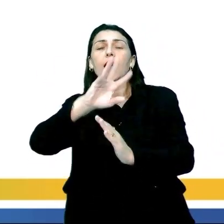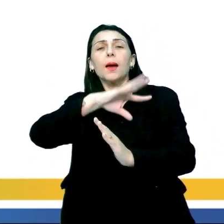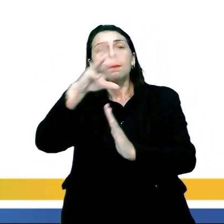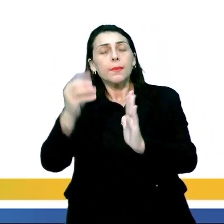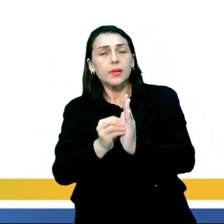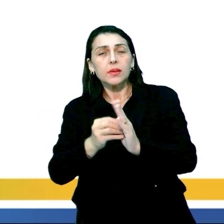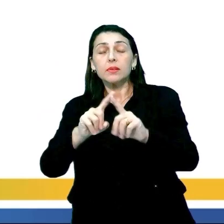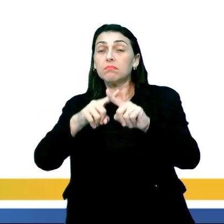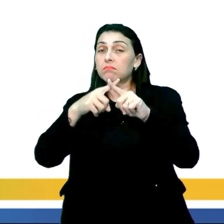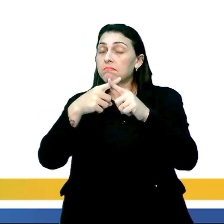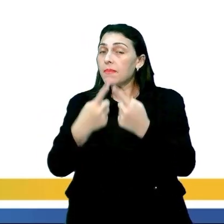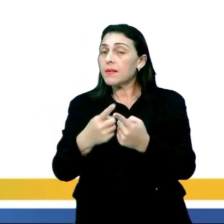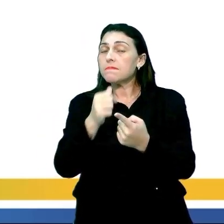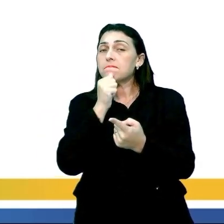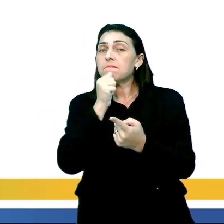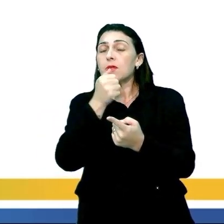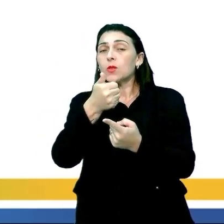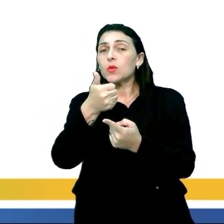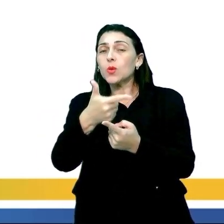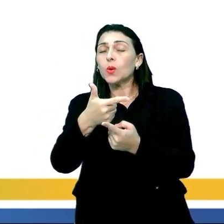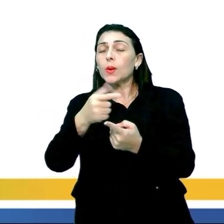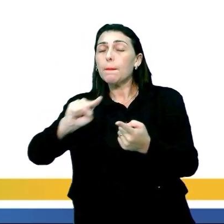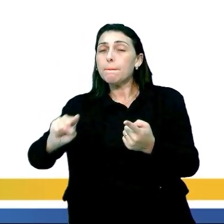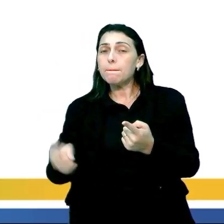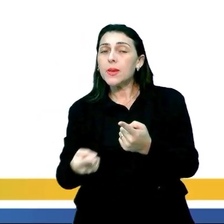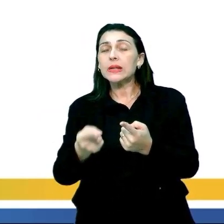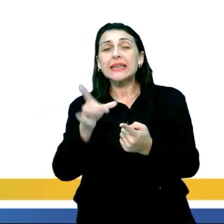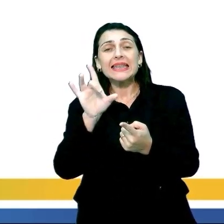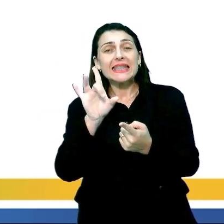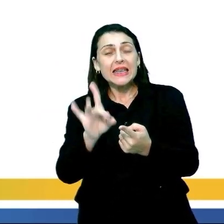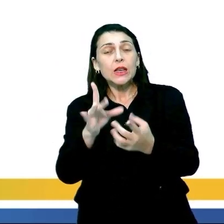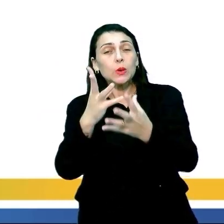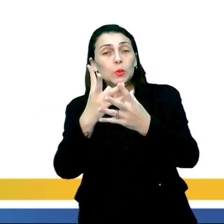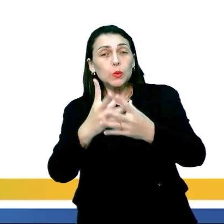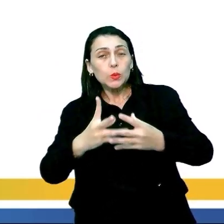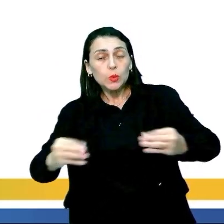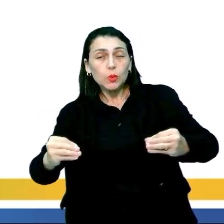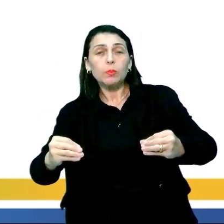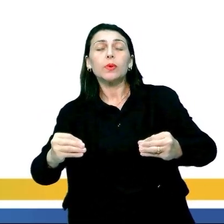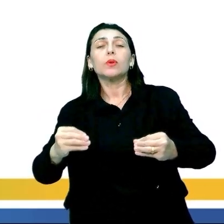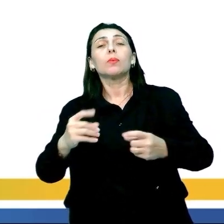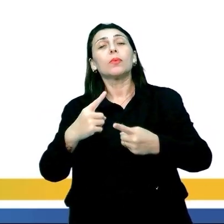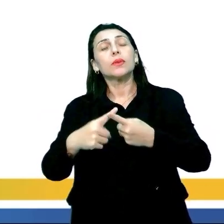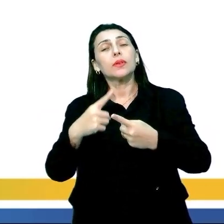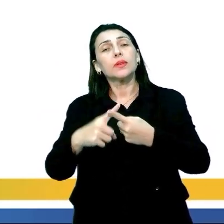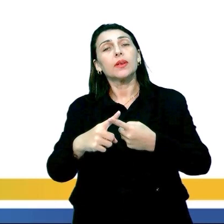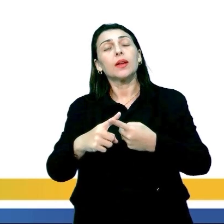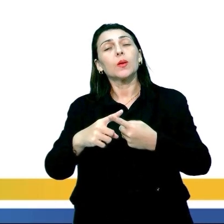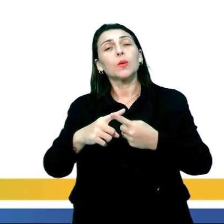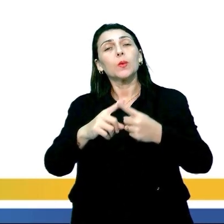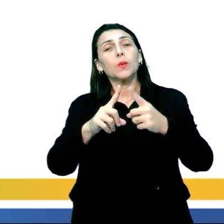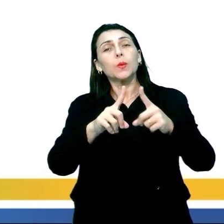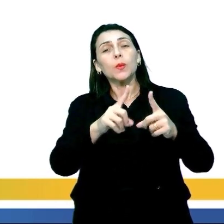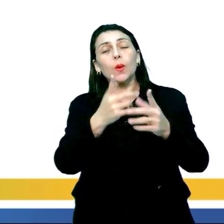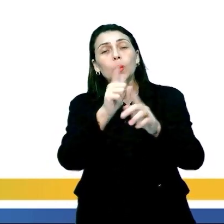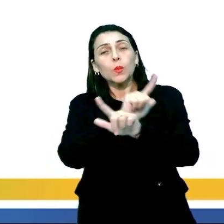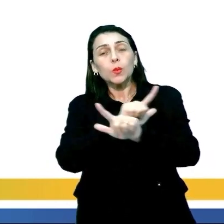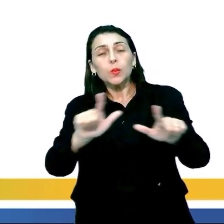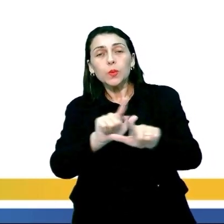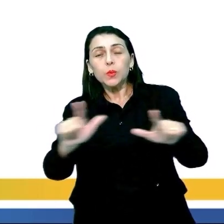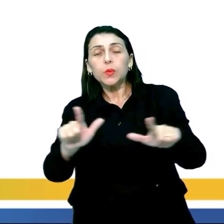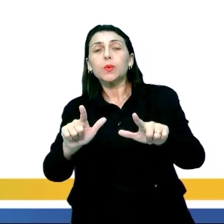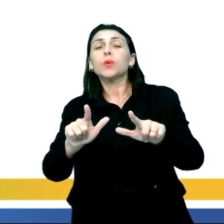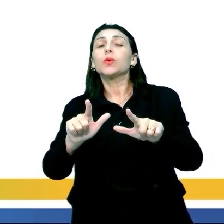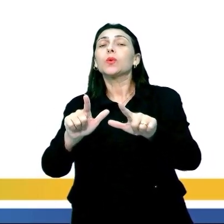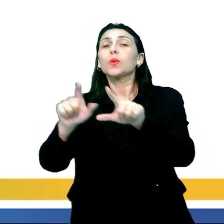Amazônia, mais ainda 12 mil espécies teriam simplesmente desaparecido, enquanto a desertificação e o avanço de